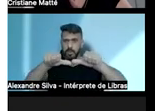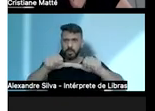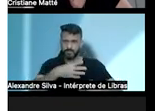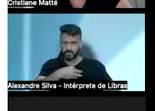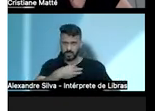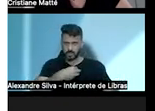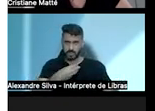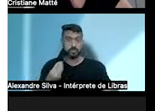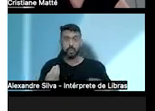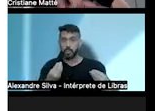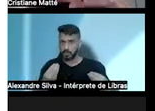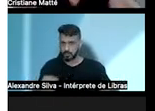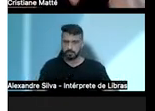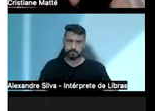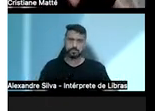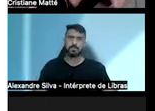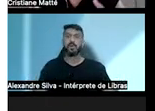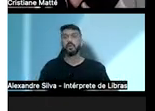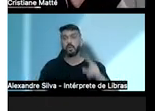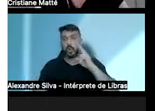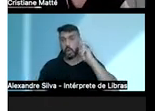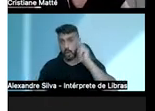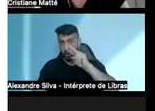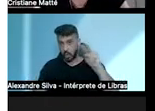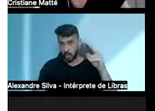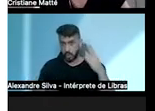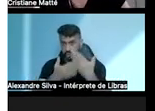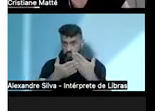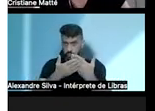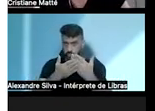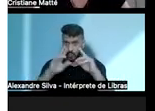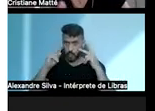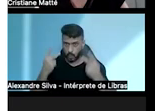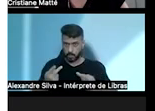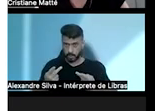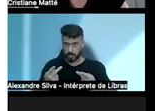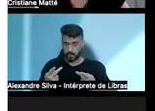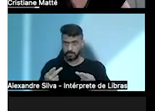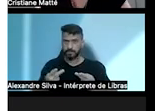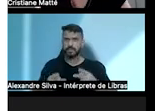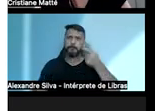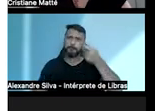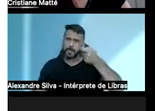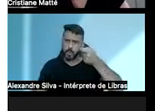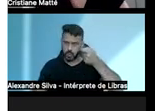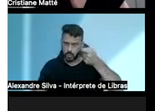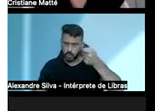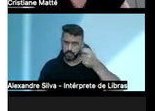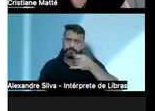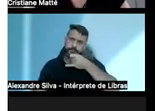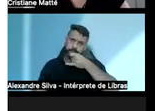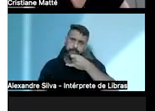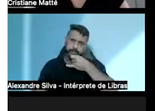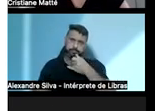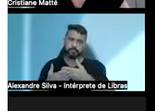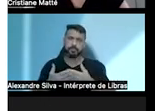ele mostra, então? Quando a gente olha todos os estudos com humanos que a gente tem, são pouquíssimos, pouquíssimos, infelizmente. O que